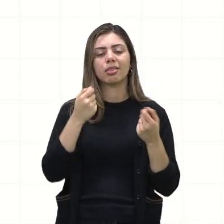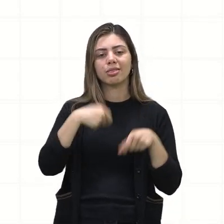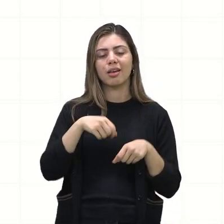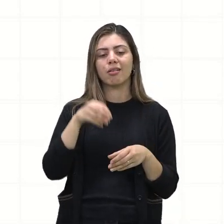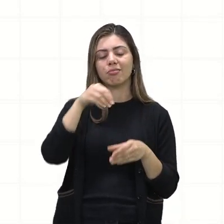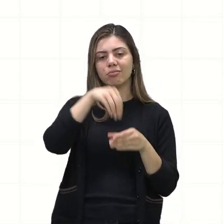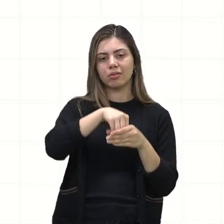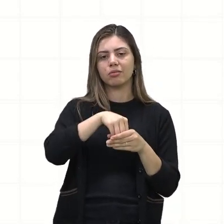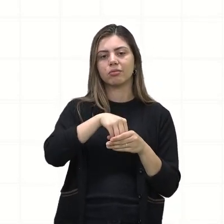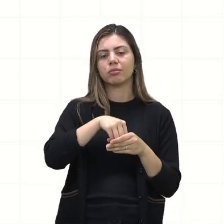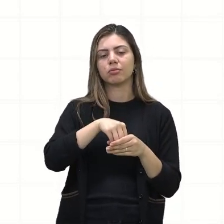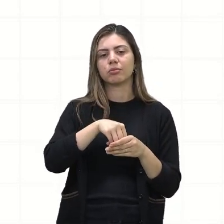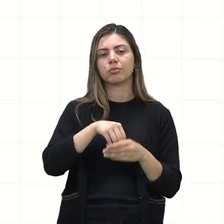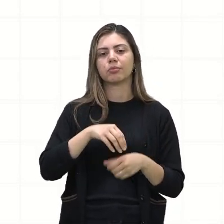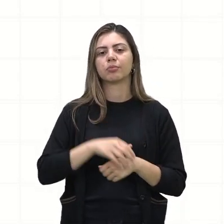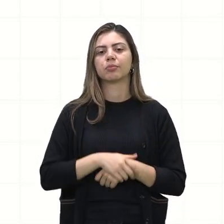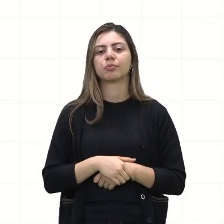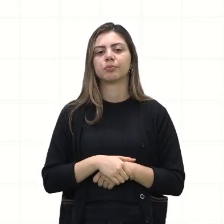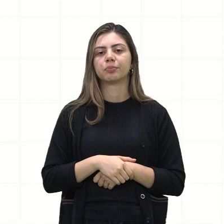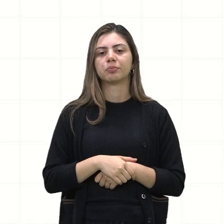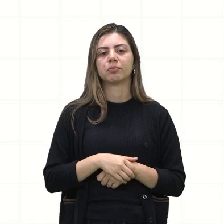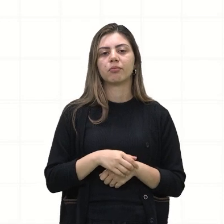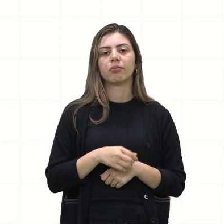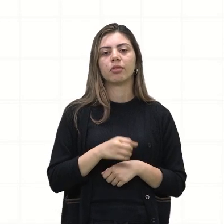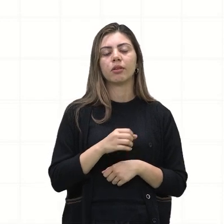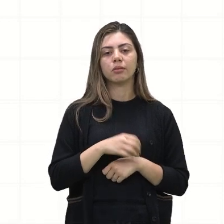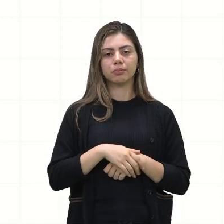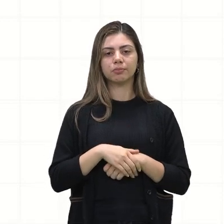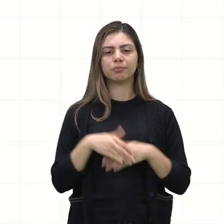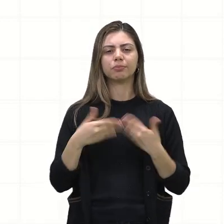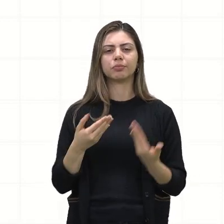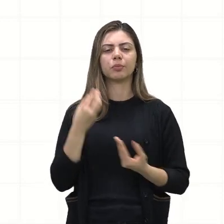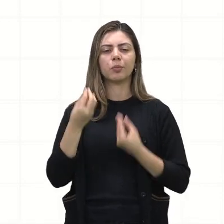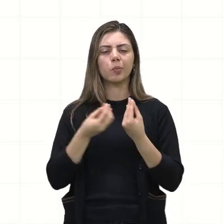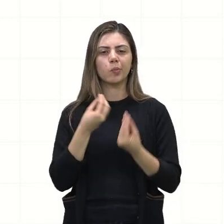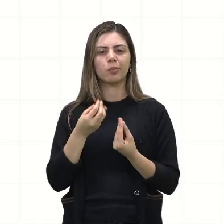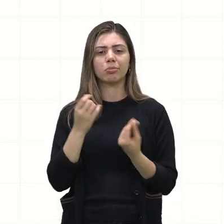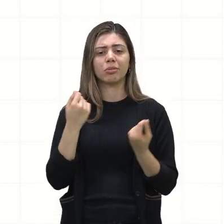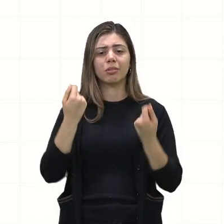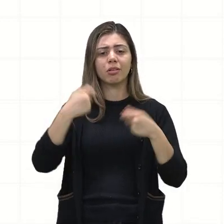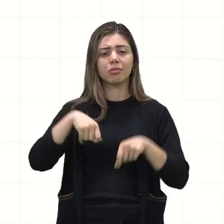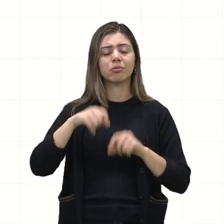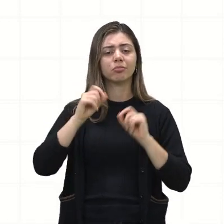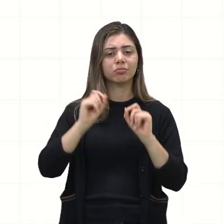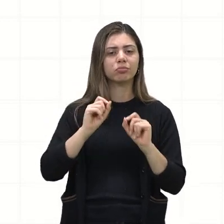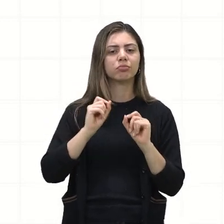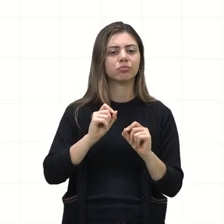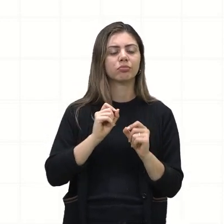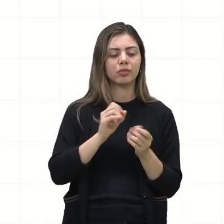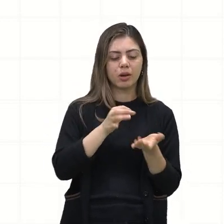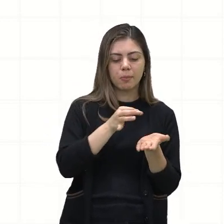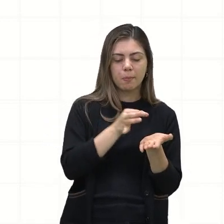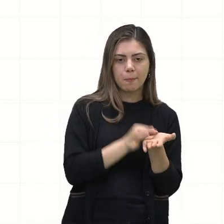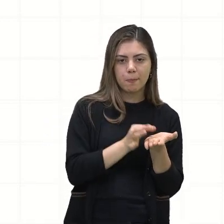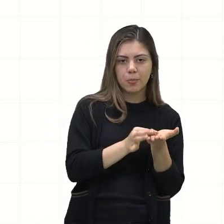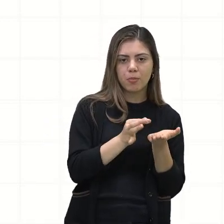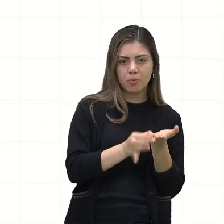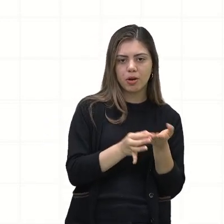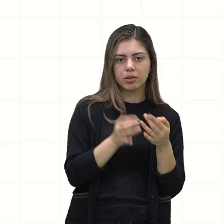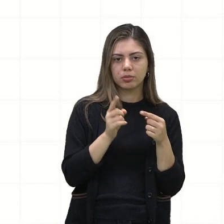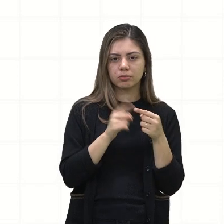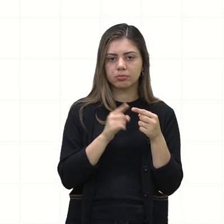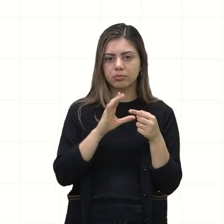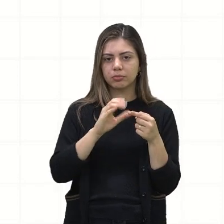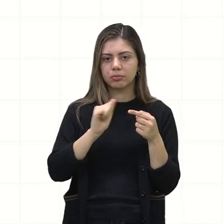chaves. Então, de forma bem clara, tem a possibilidade, né? Quais são os elementos